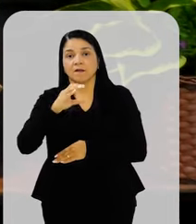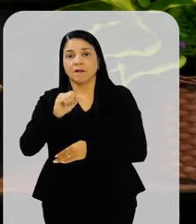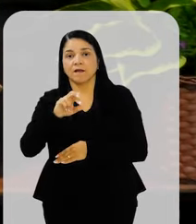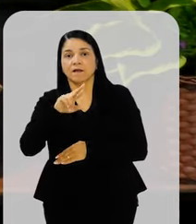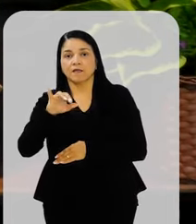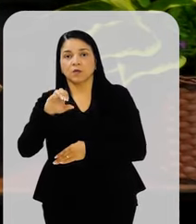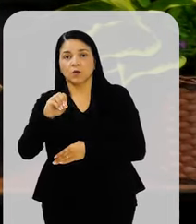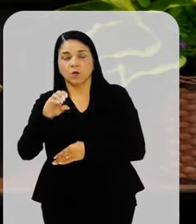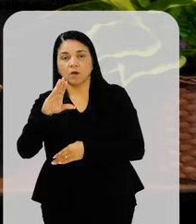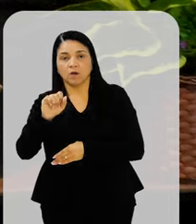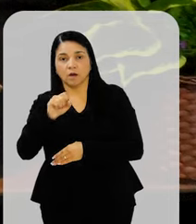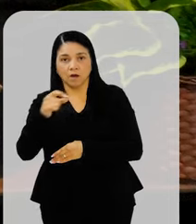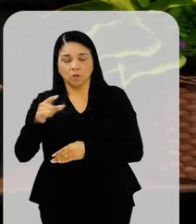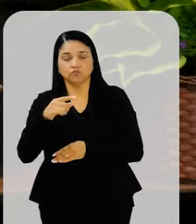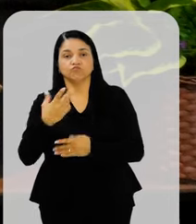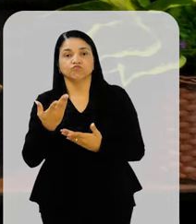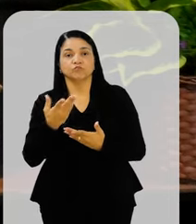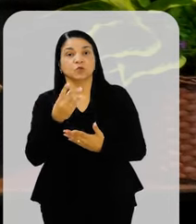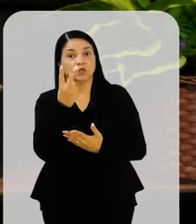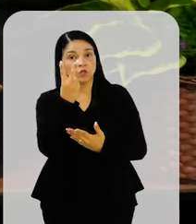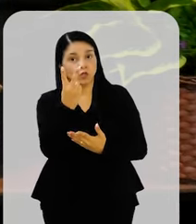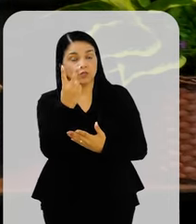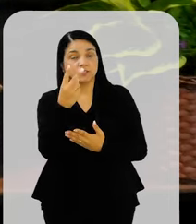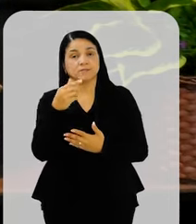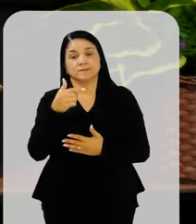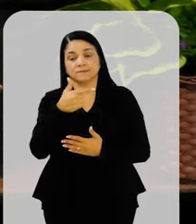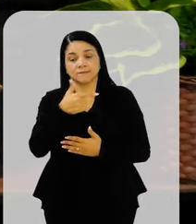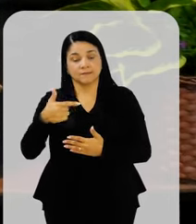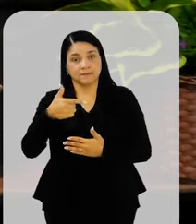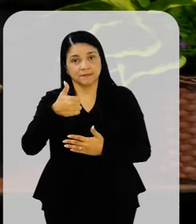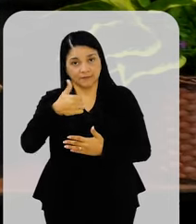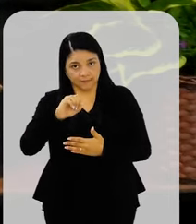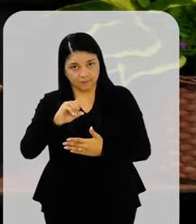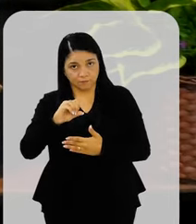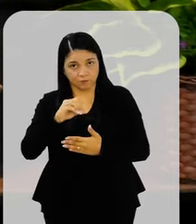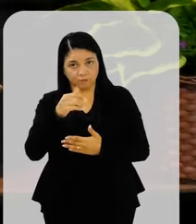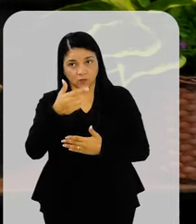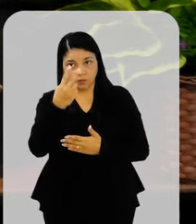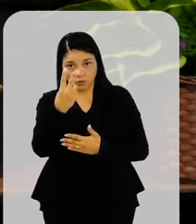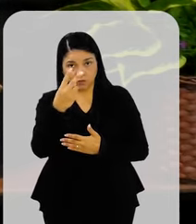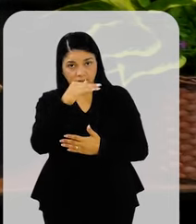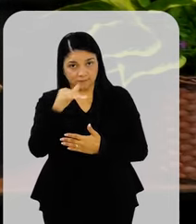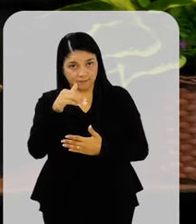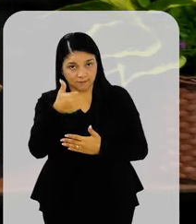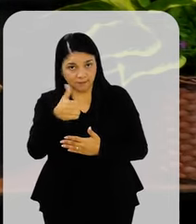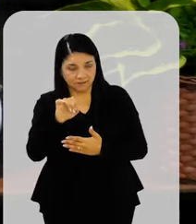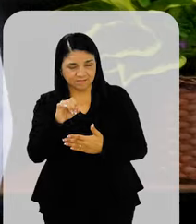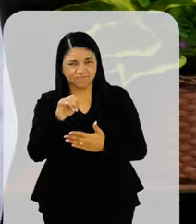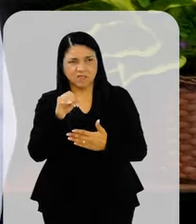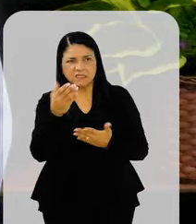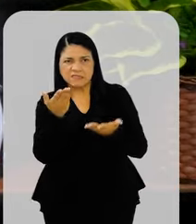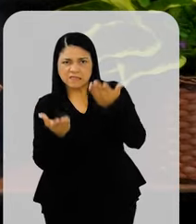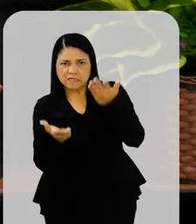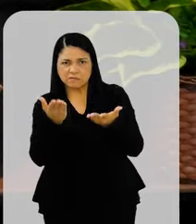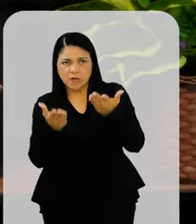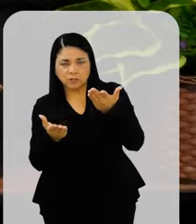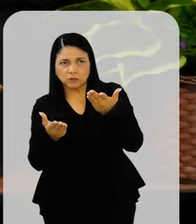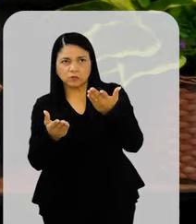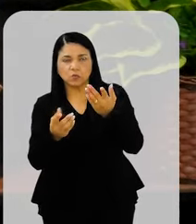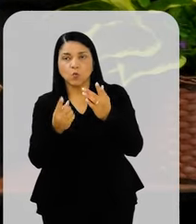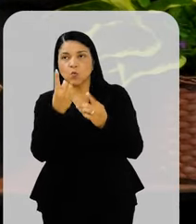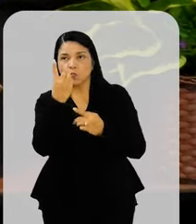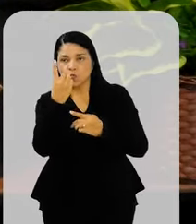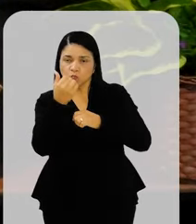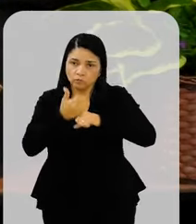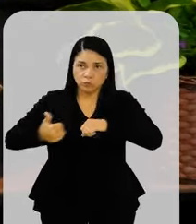divisão. Dois descem, correto? Agora, não fica assim meio desequilibrado em termos de um subir e dois